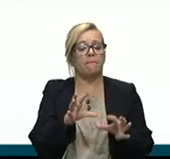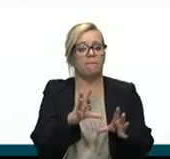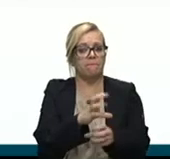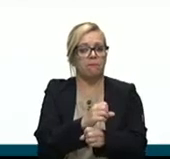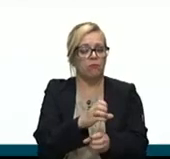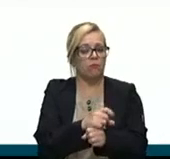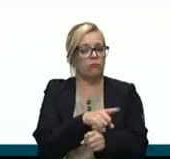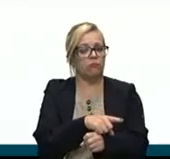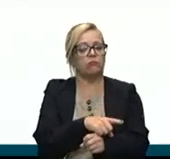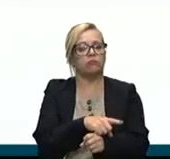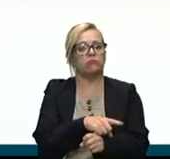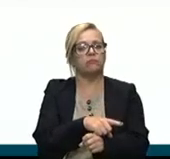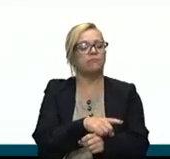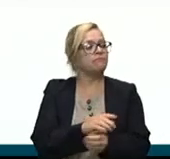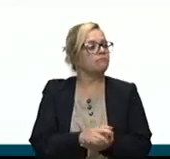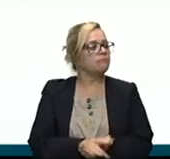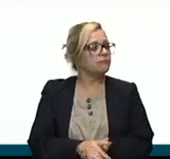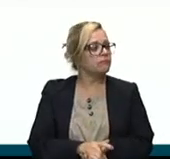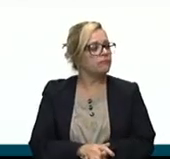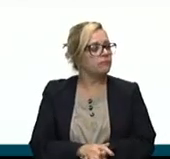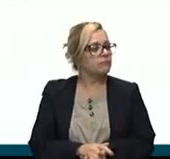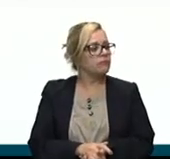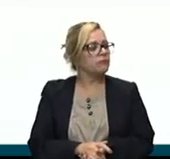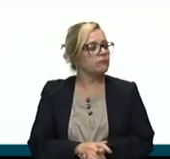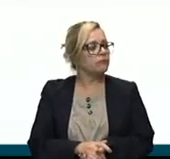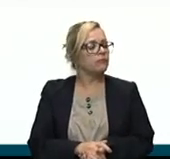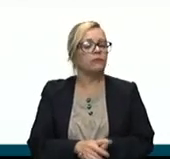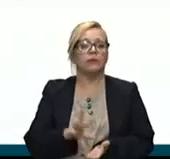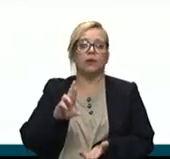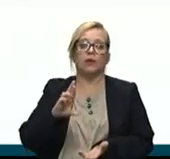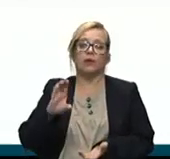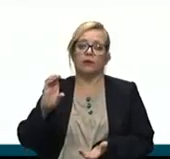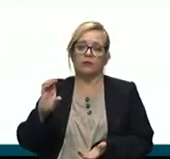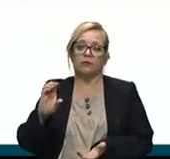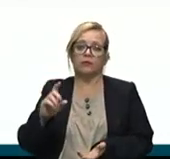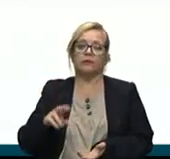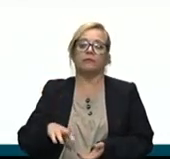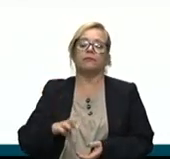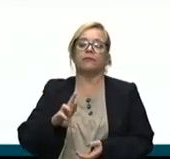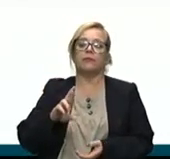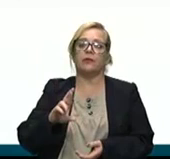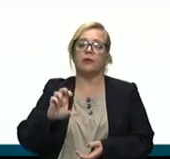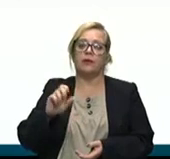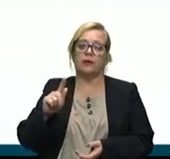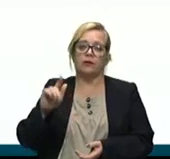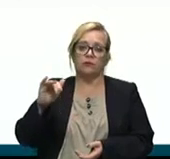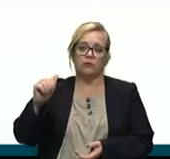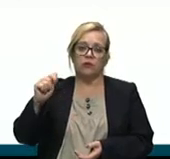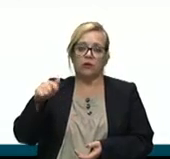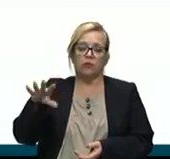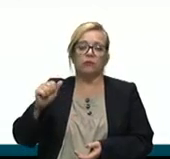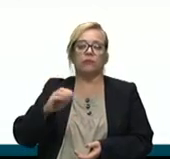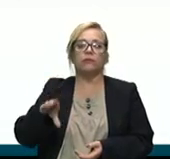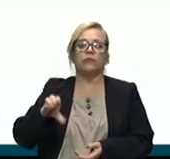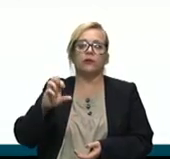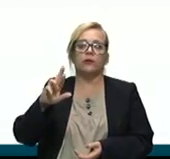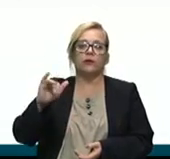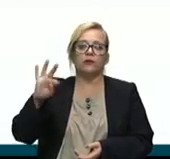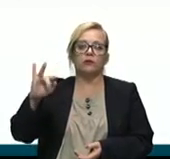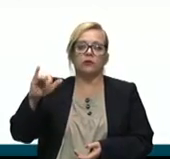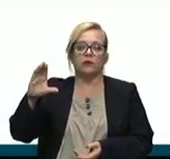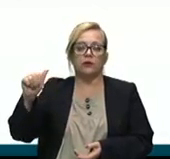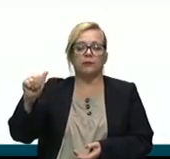região crítica a ser construída aqui seguirá o seguinte padrão. RC de região crítica é igual